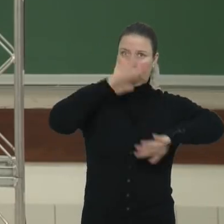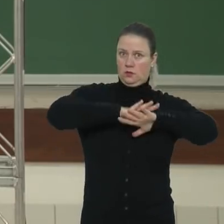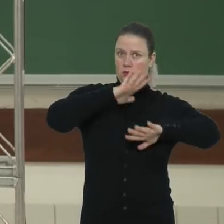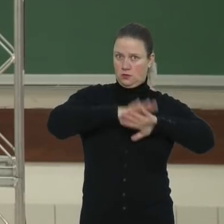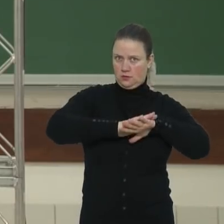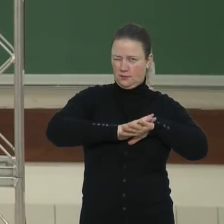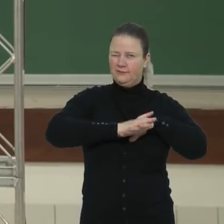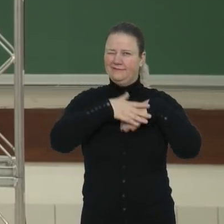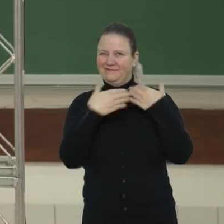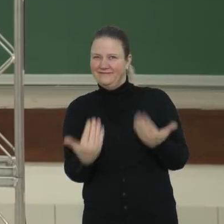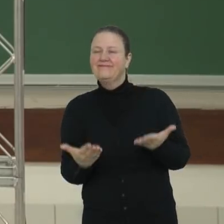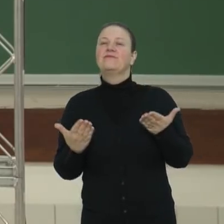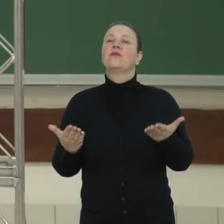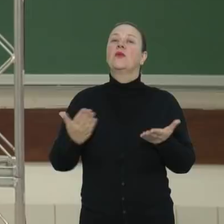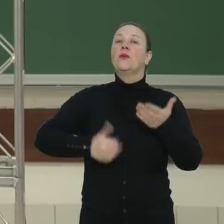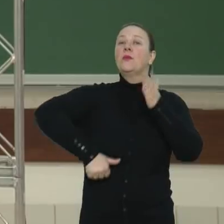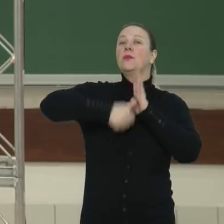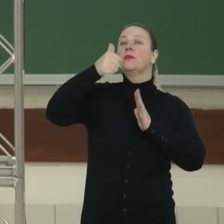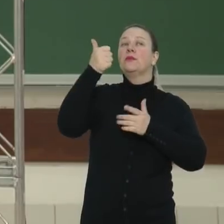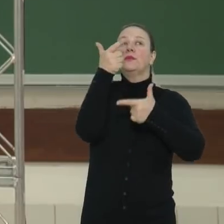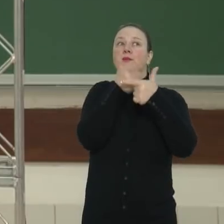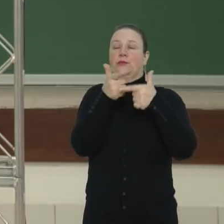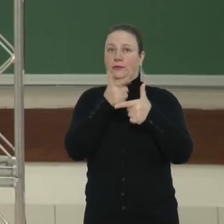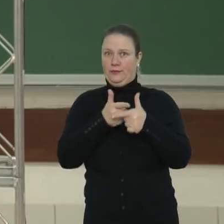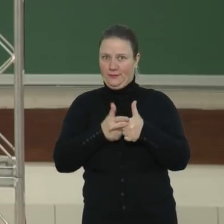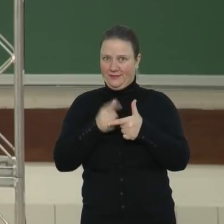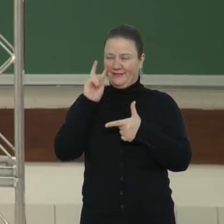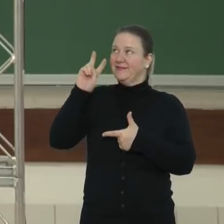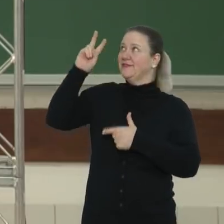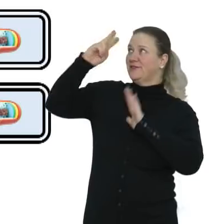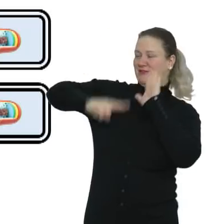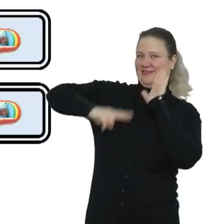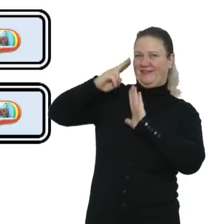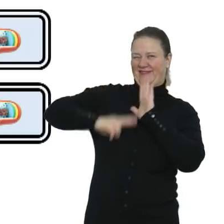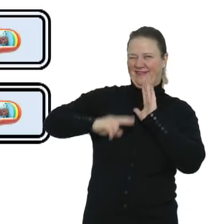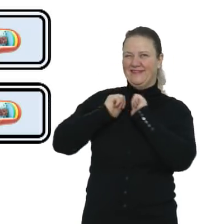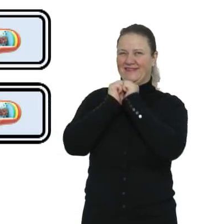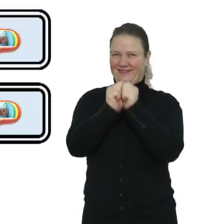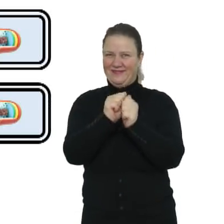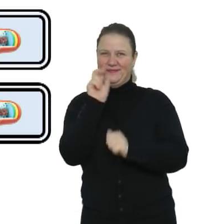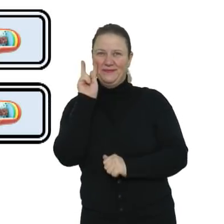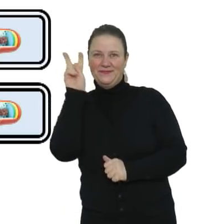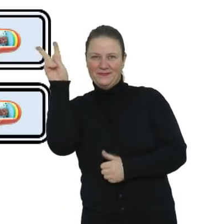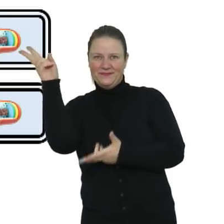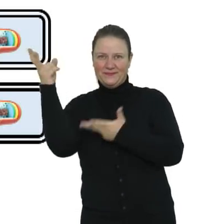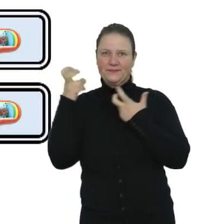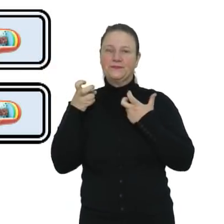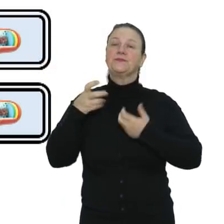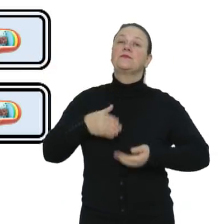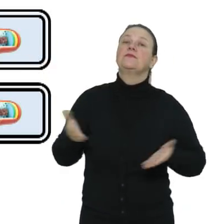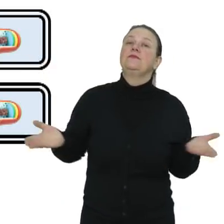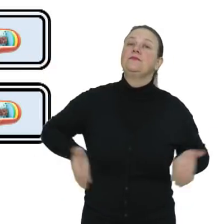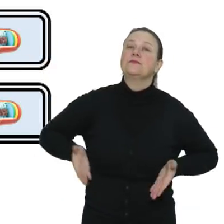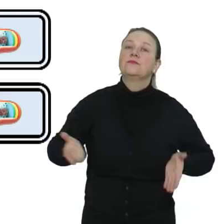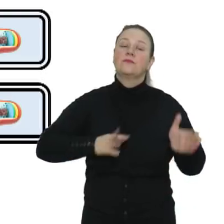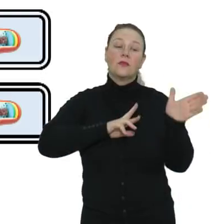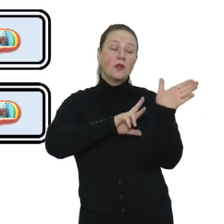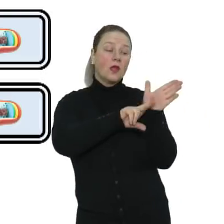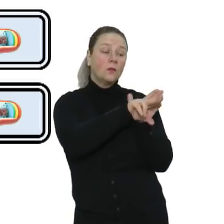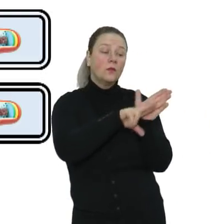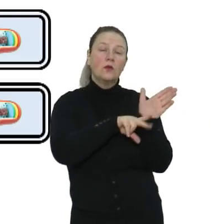nosso primeiro probleminha da aula de hoje. Eu vou ler com vocês, ok? Então a função exponencial na situação da